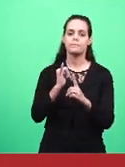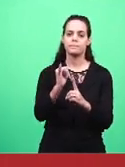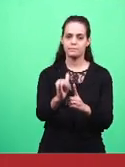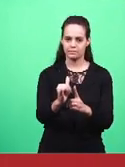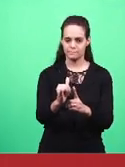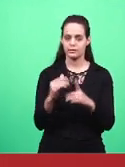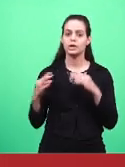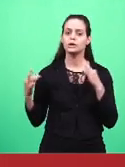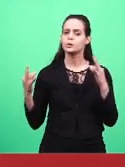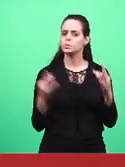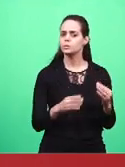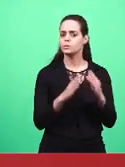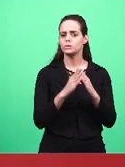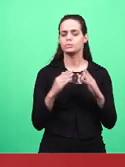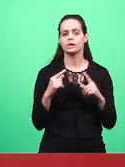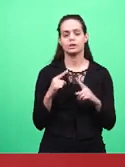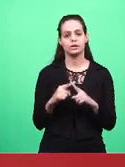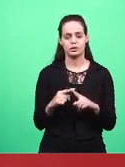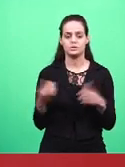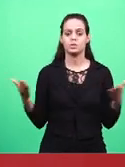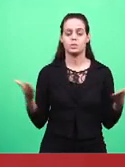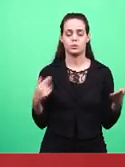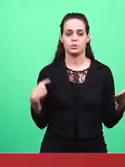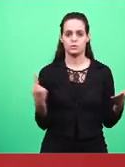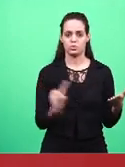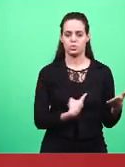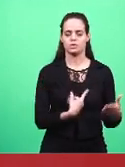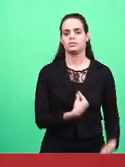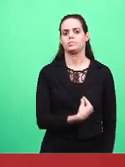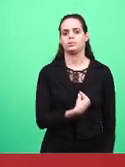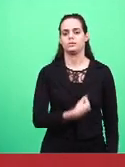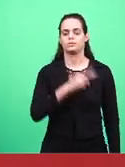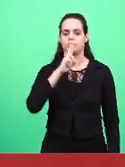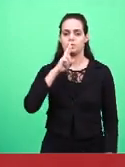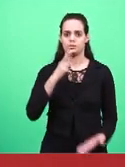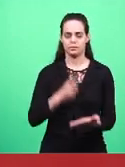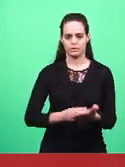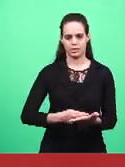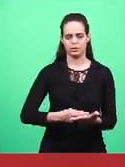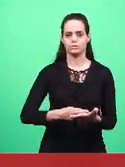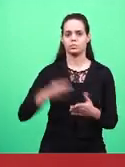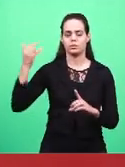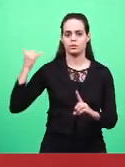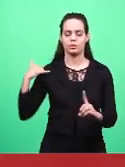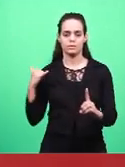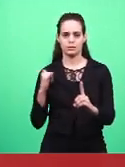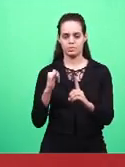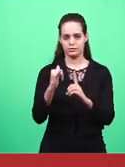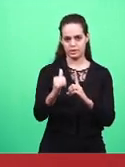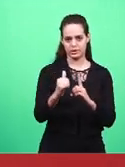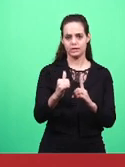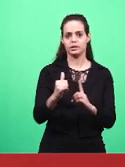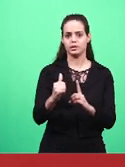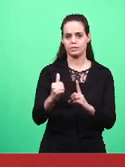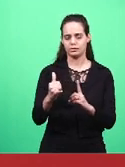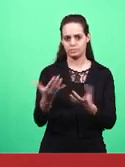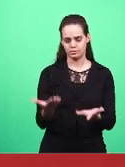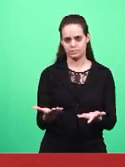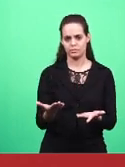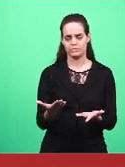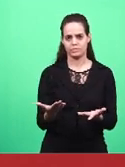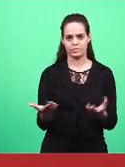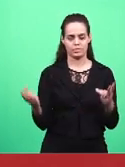estamos vendo a posição deles, que é ligada ao projeto de Deus divino. E a